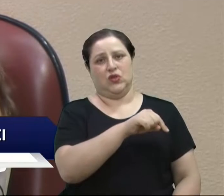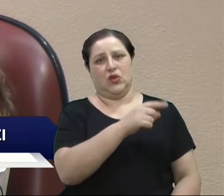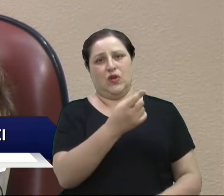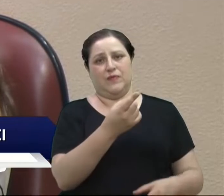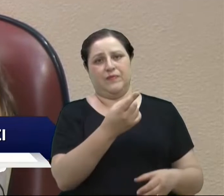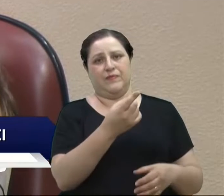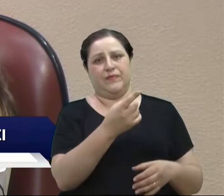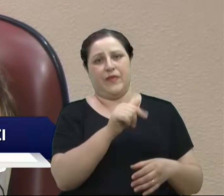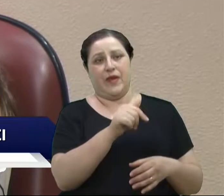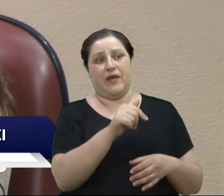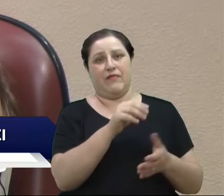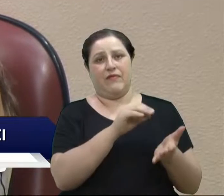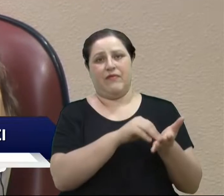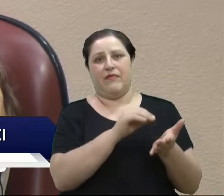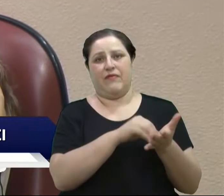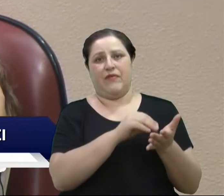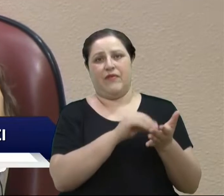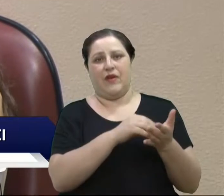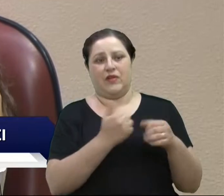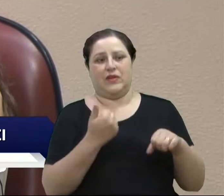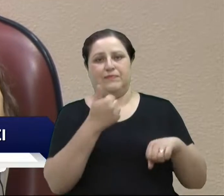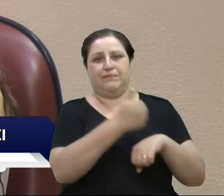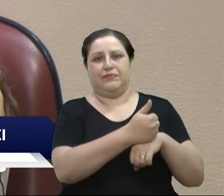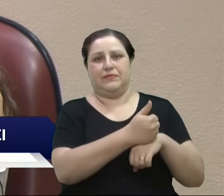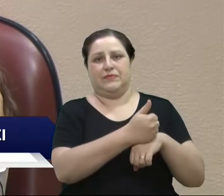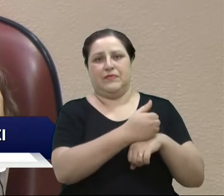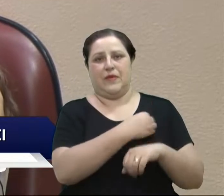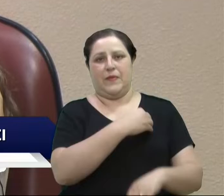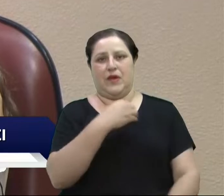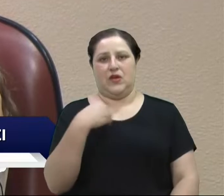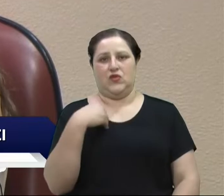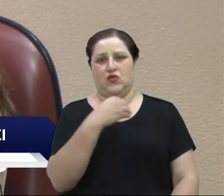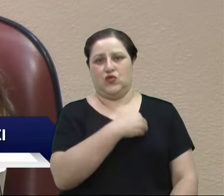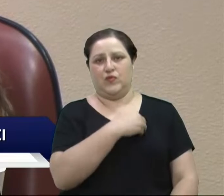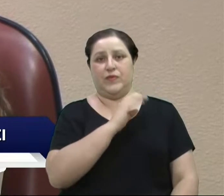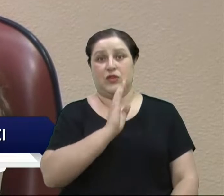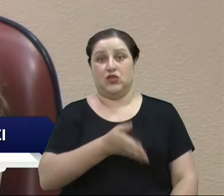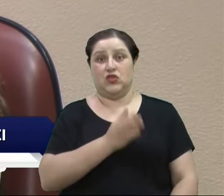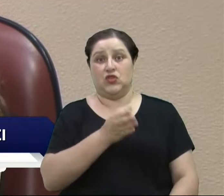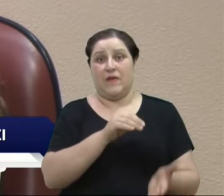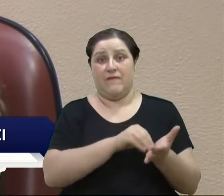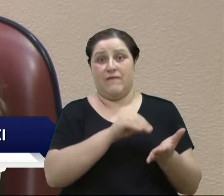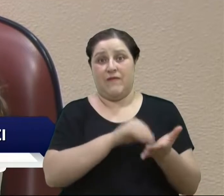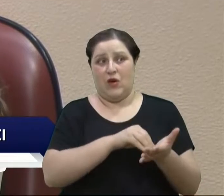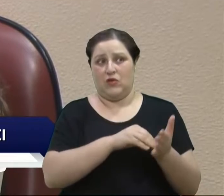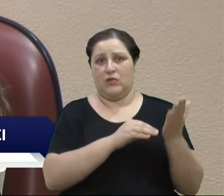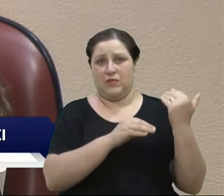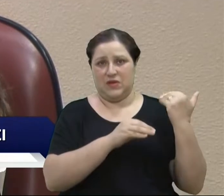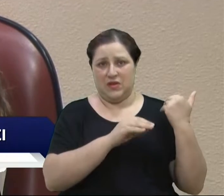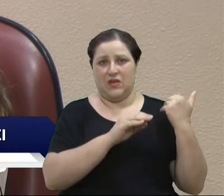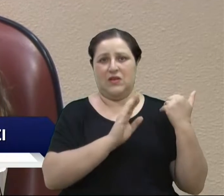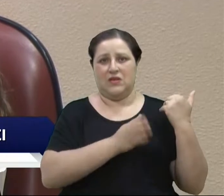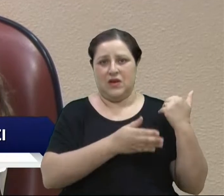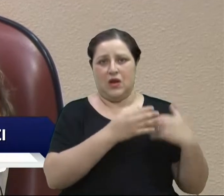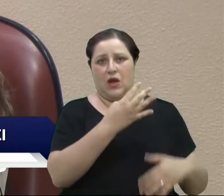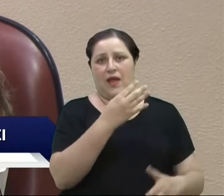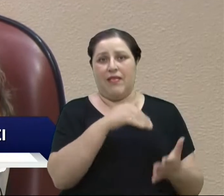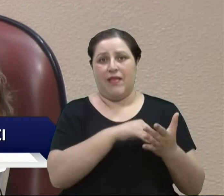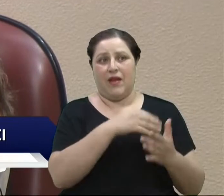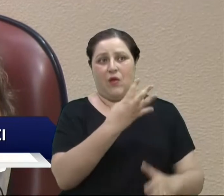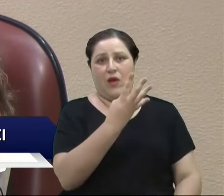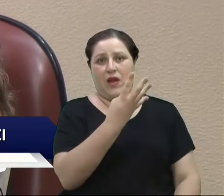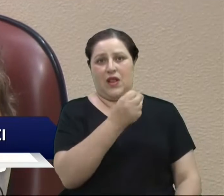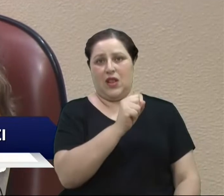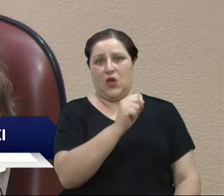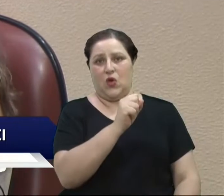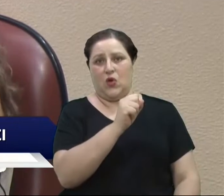reposições de médicos. Nós chegamos a ficar sem 48 médicos na nossa rede básica, lá no início do